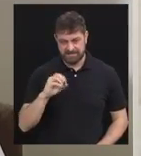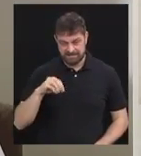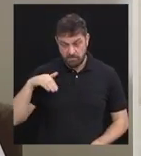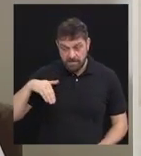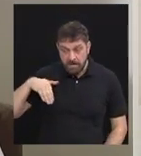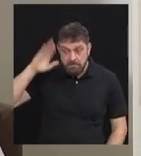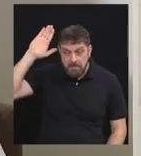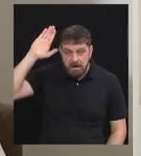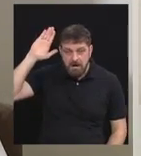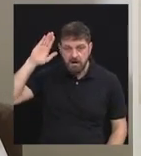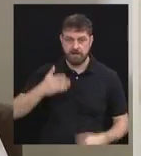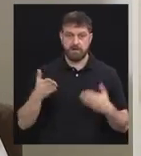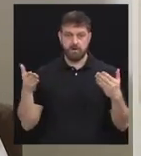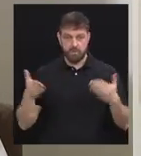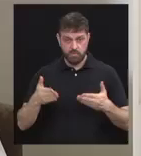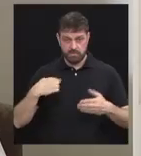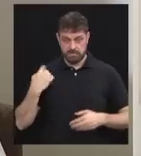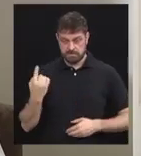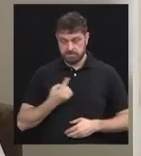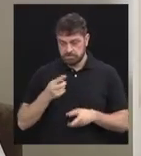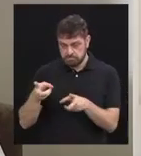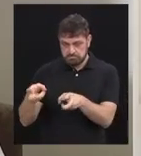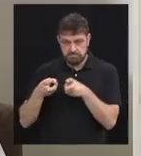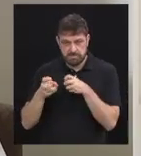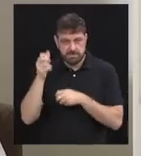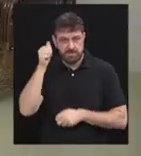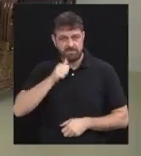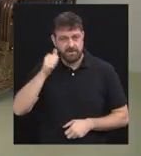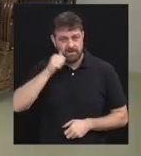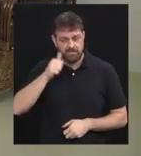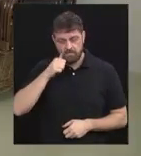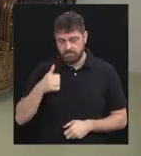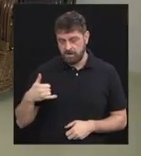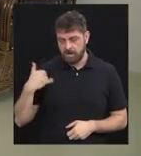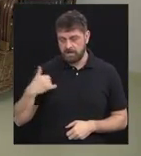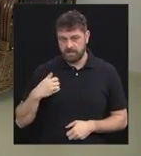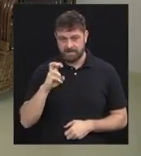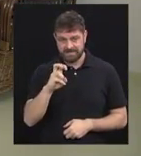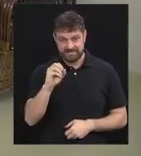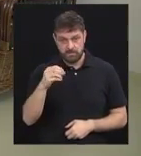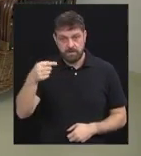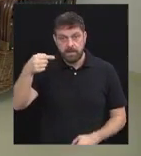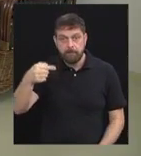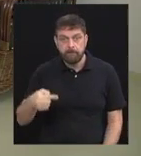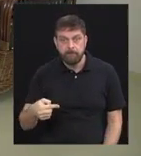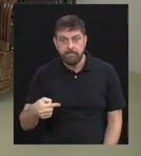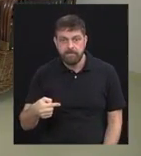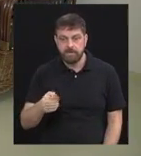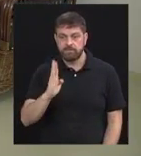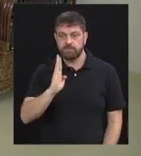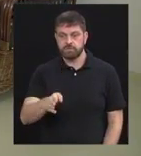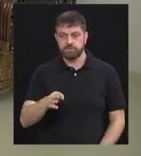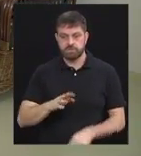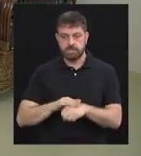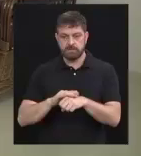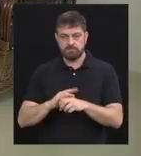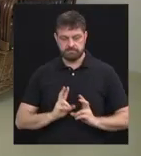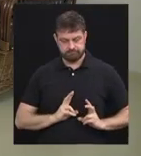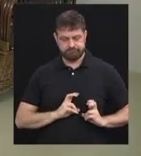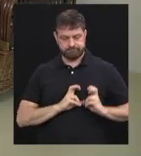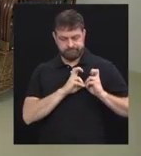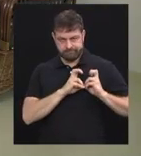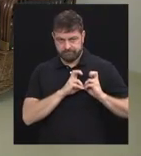depois dos 50 anos e hoje a gente tem visto muitas mulheres com idade inferior a 50 anos, o que